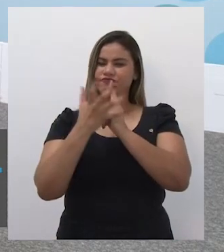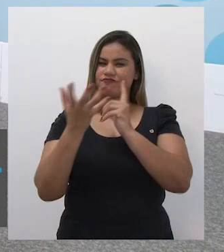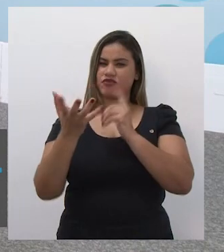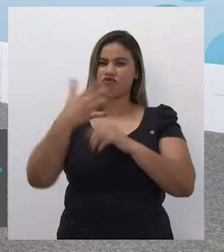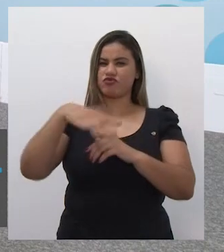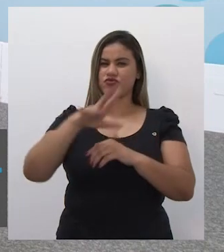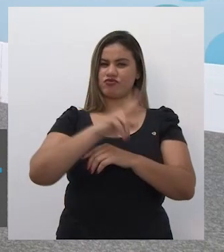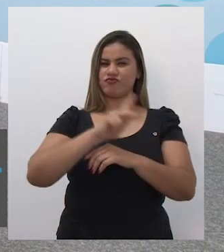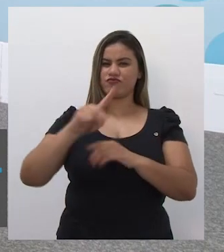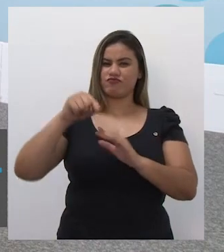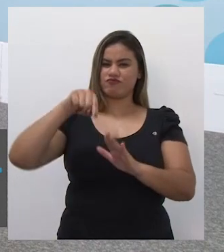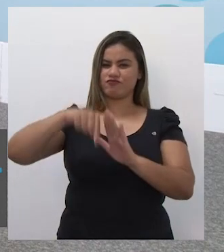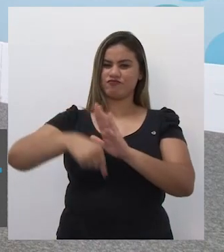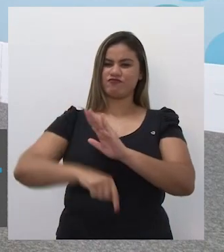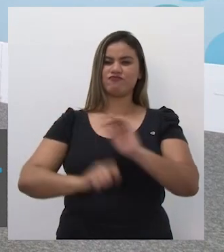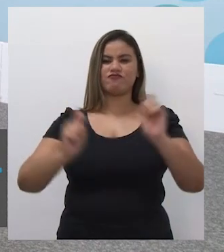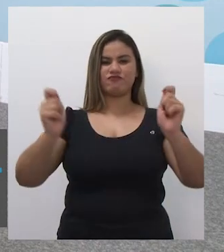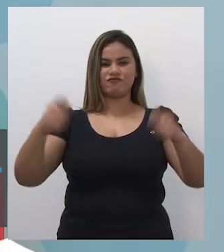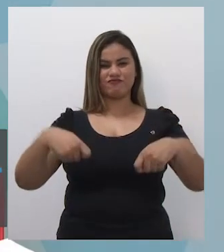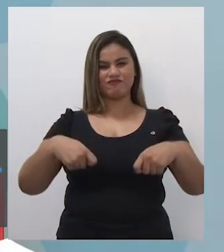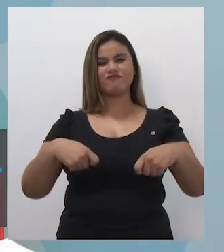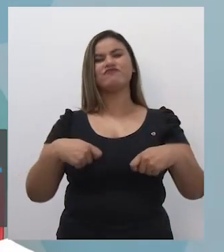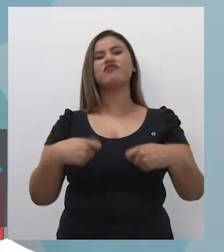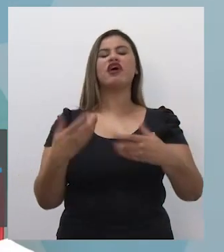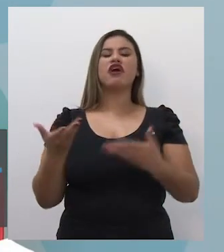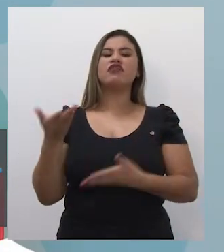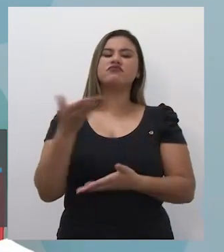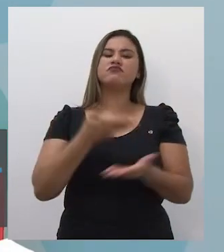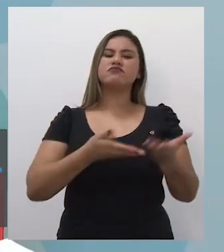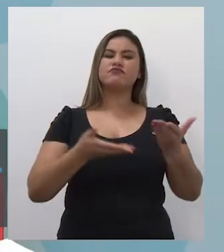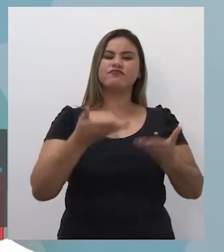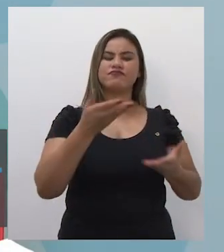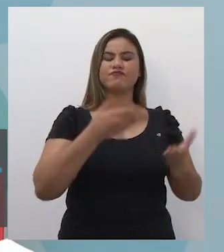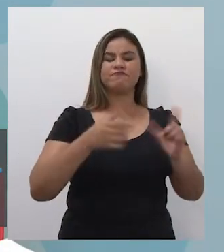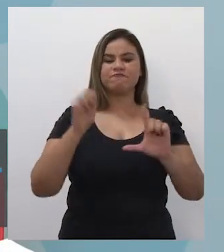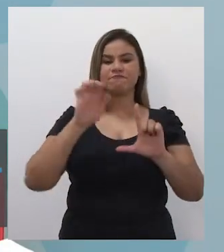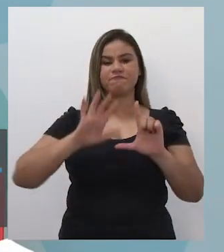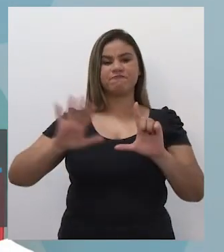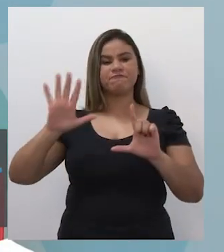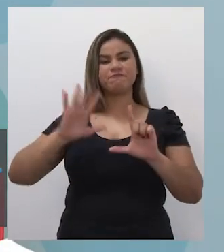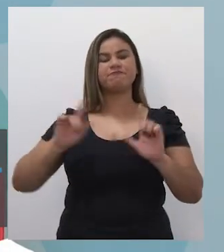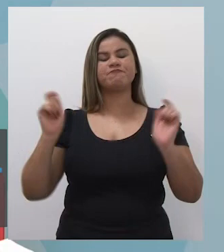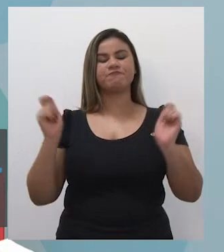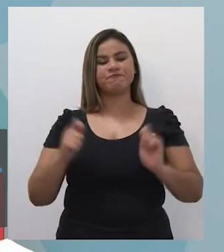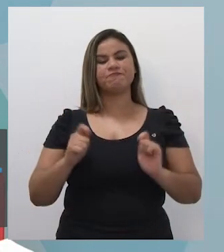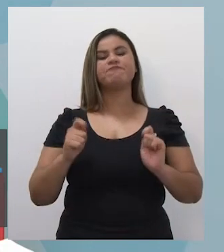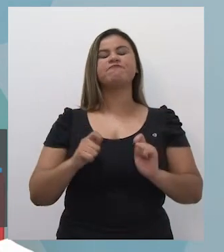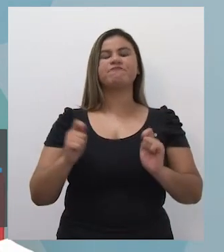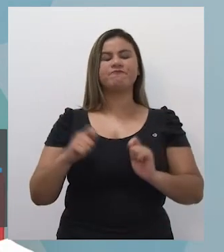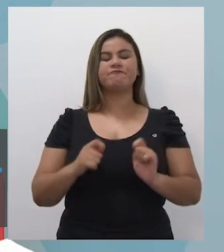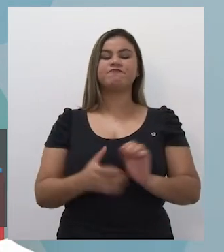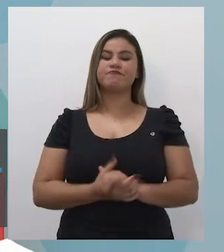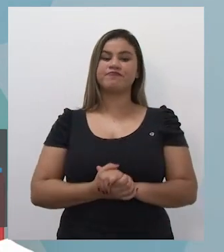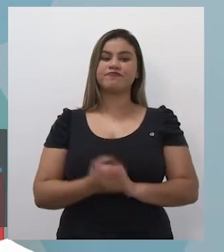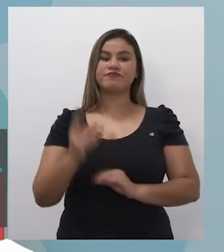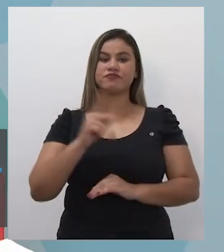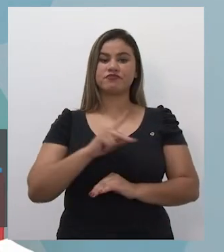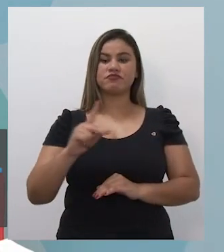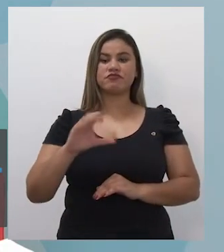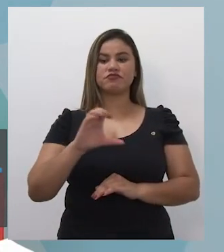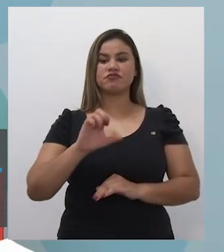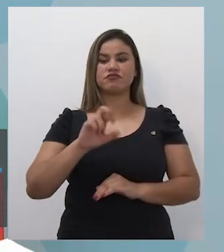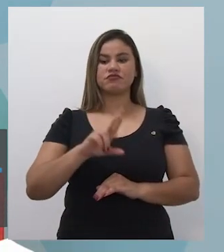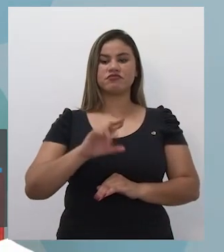se aprofundarem, conseguirem, né, criar relações e inferências a partir dessa imagem que eles estão interpretando. E a professora